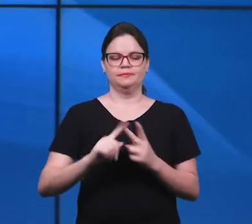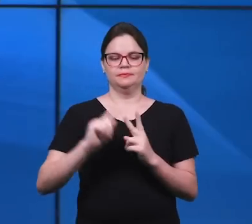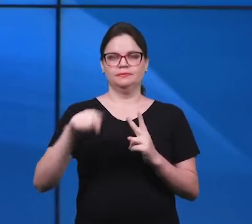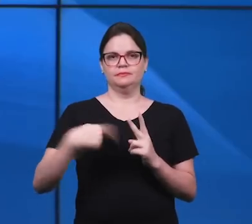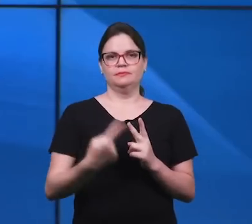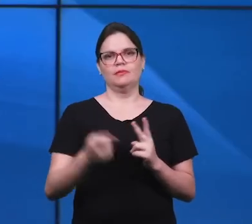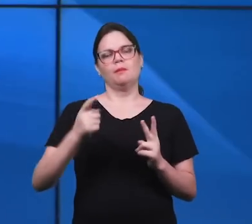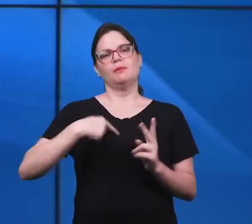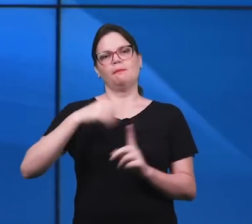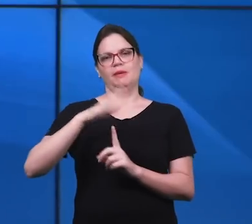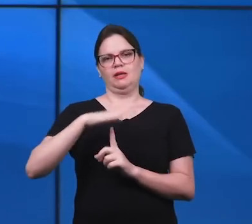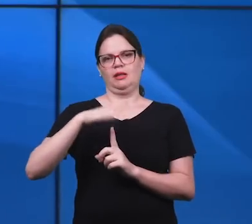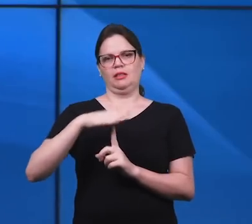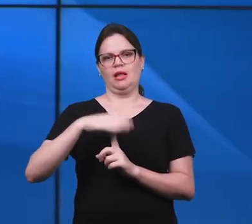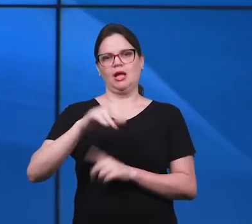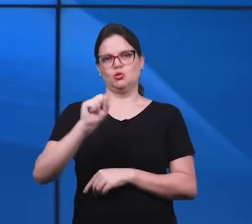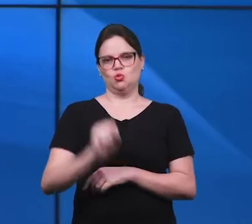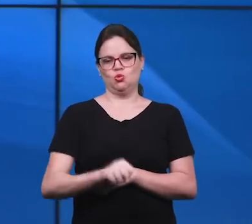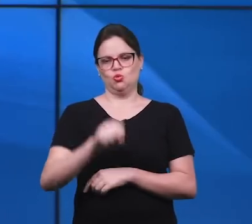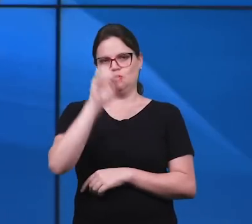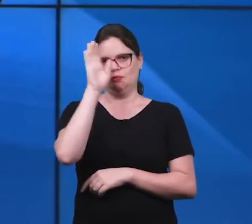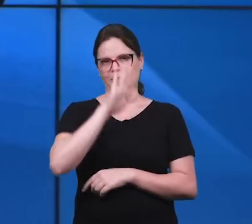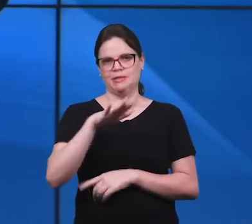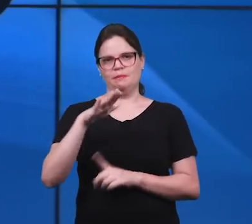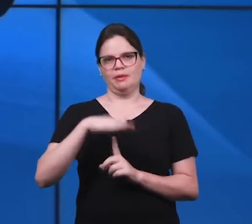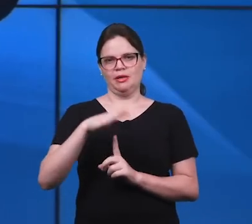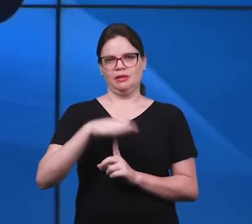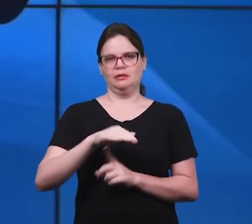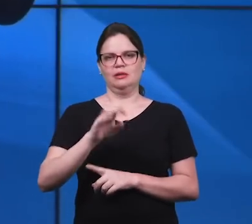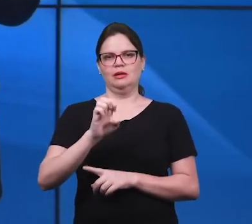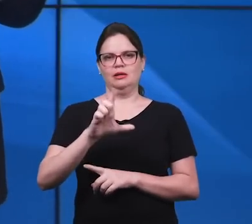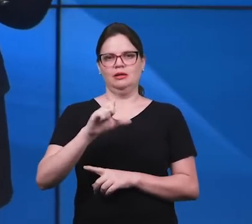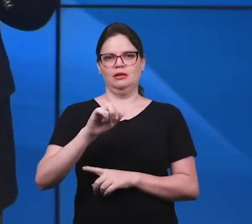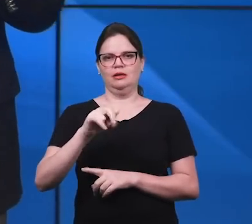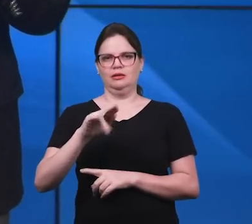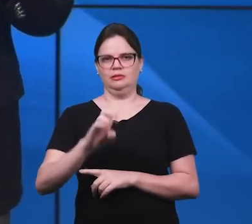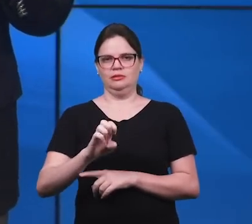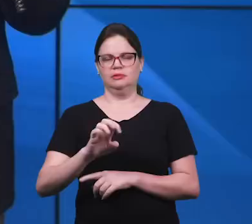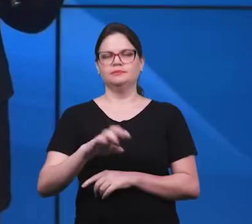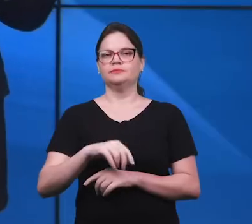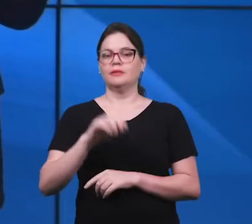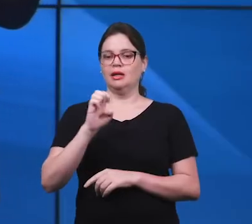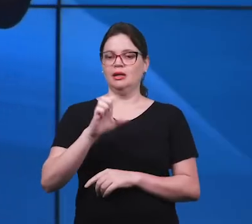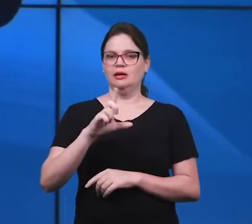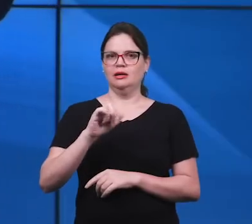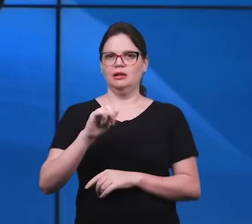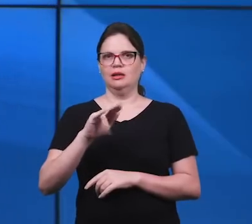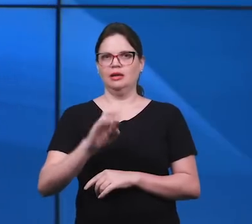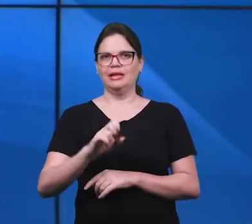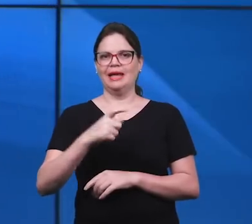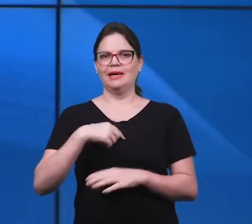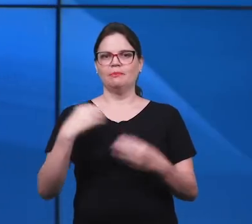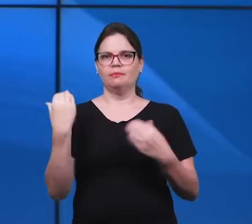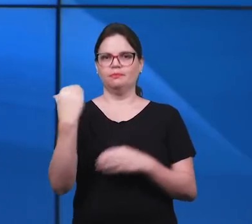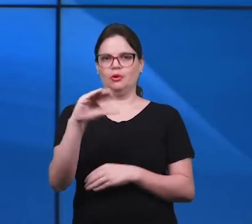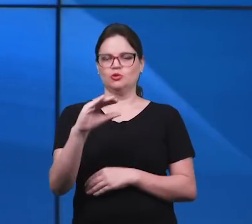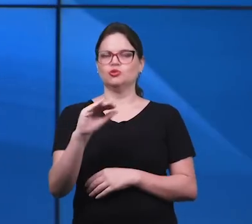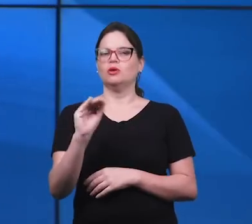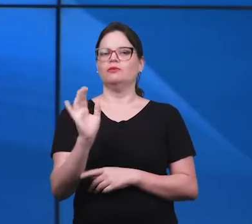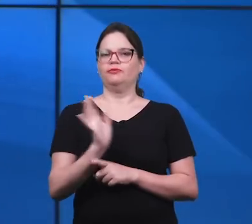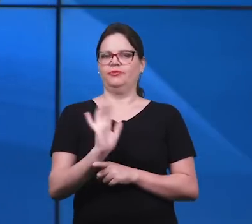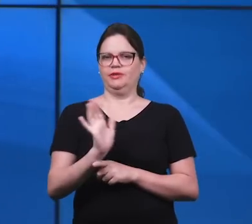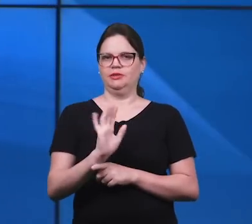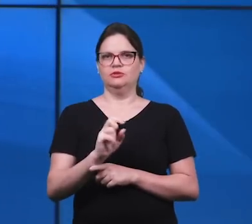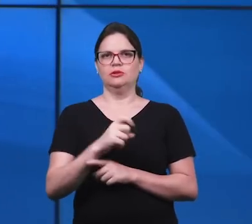no estado do Paraná, já no sul do país, nós temos a Elaine. Aliás, a Elaine foi quem postou o vídeo. Mas